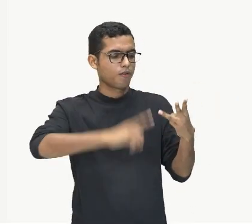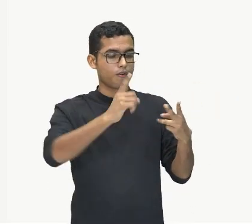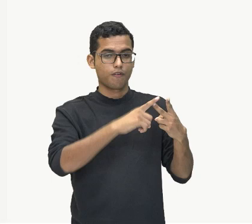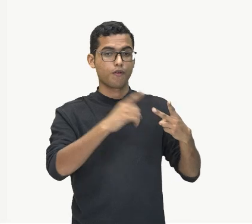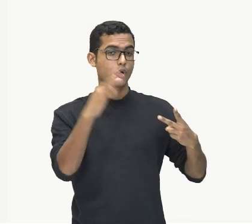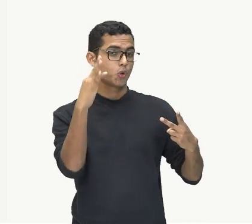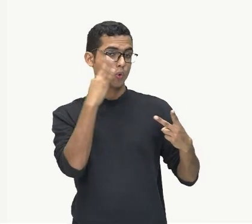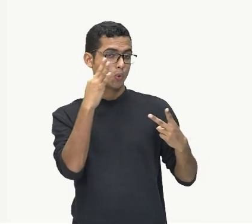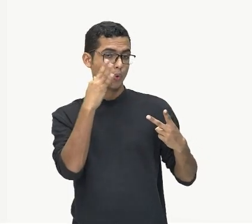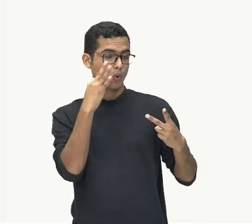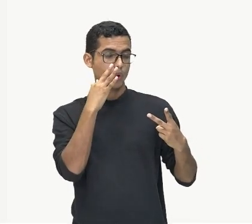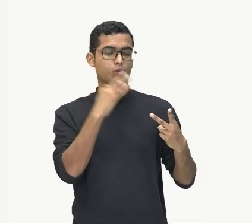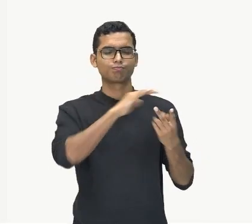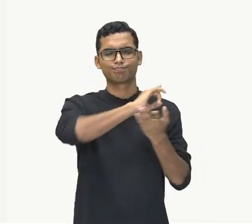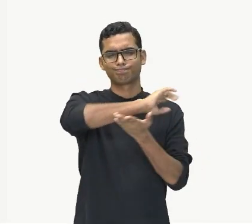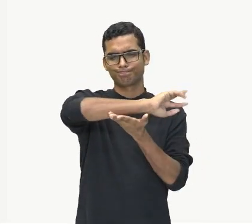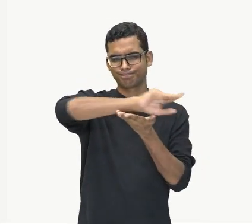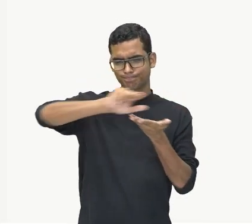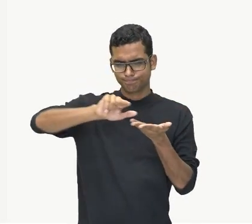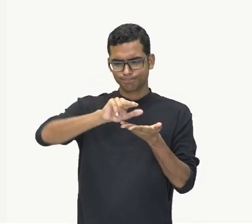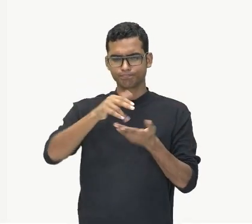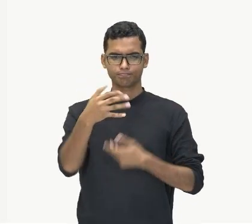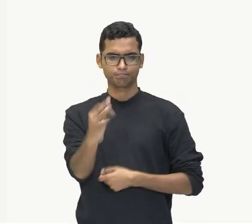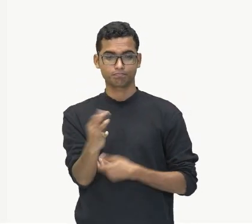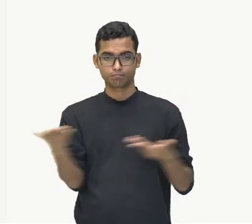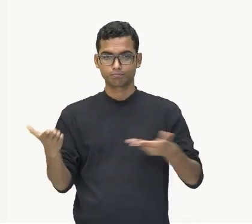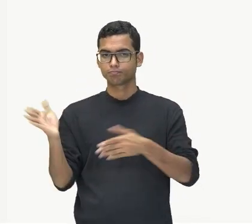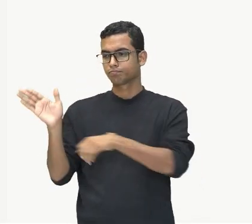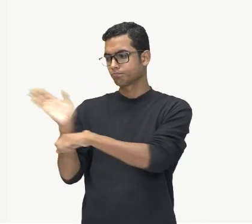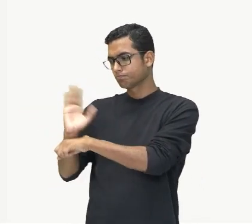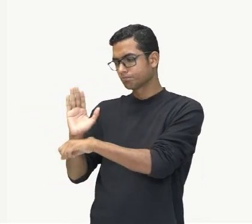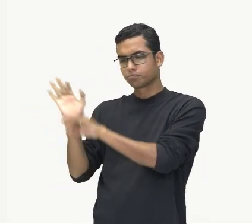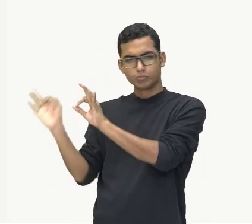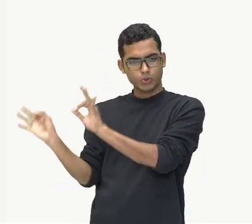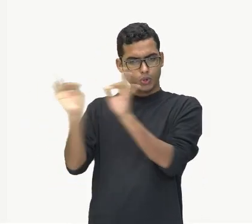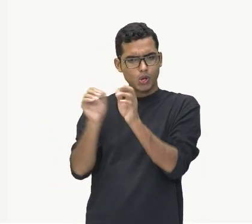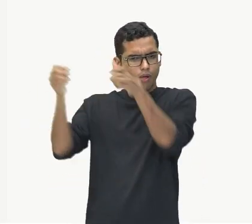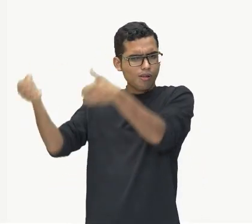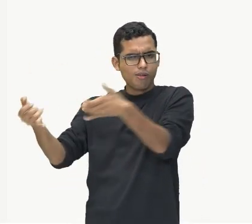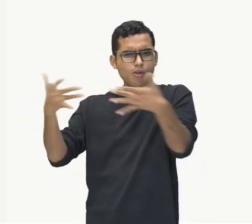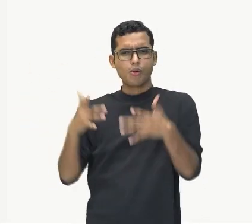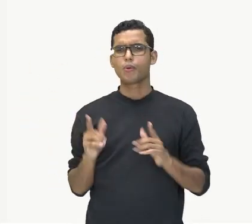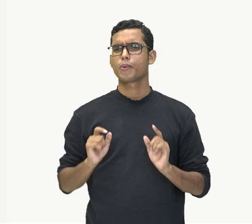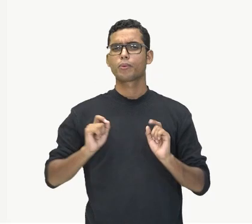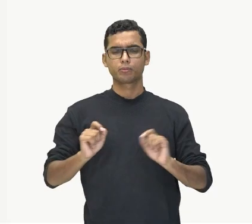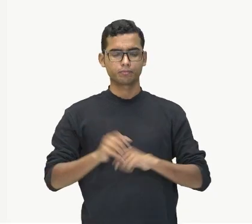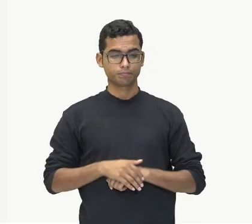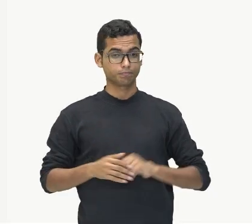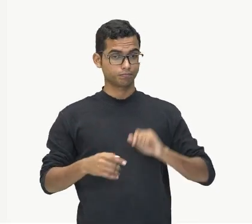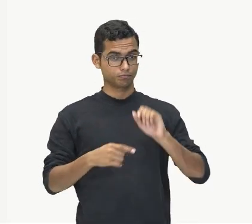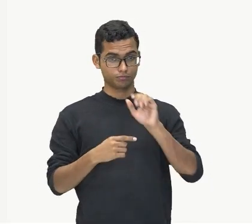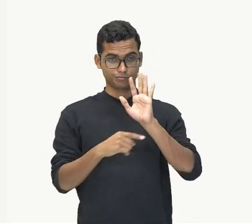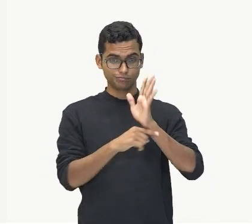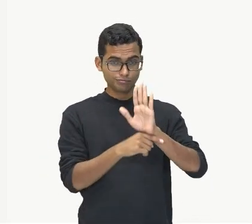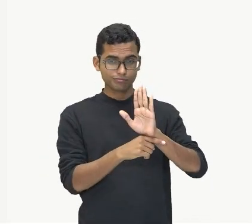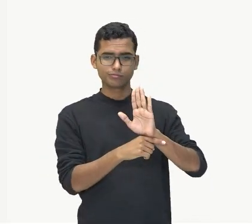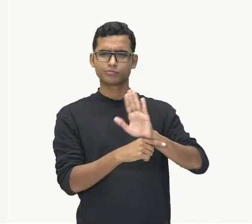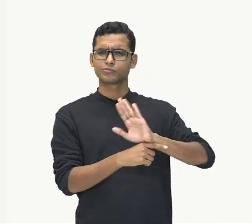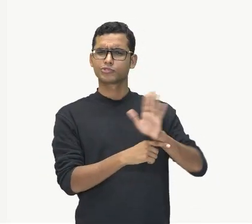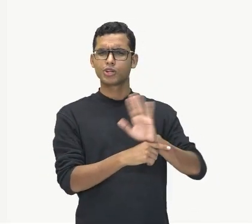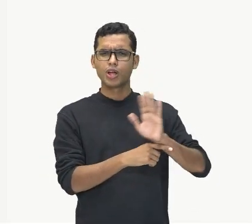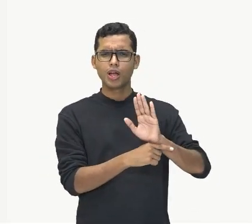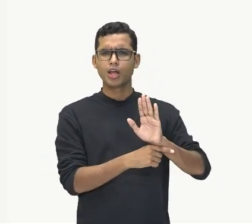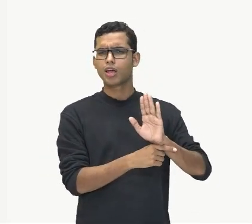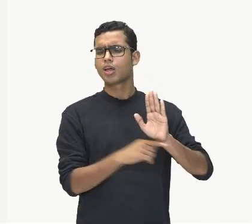tá bom? E agora a gente vai assistir um vídeo, tá? E esse vídeo, ele é